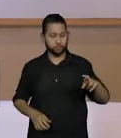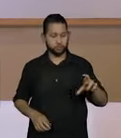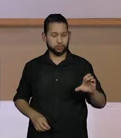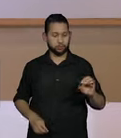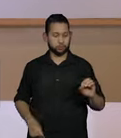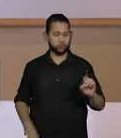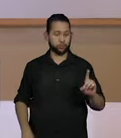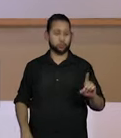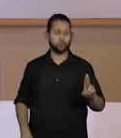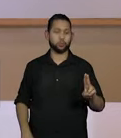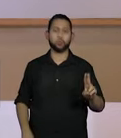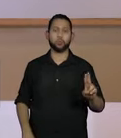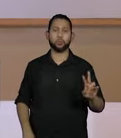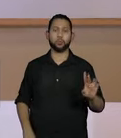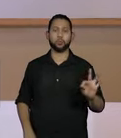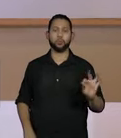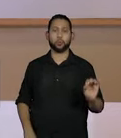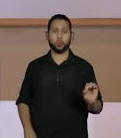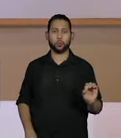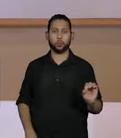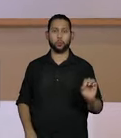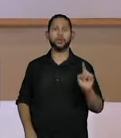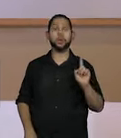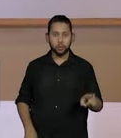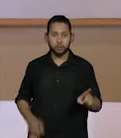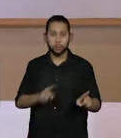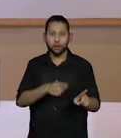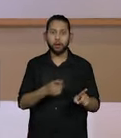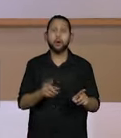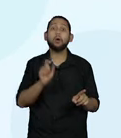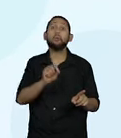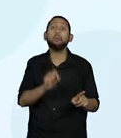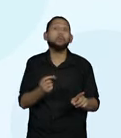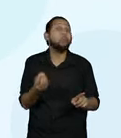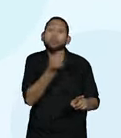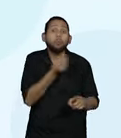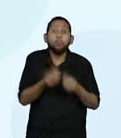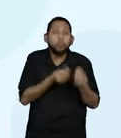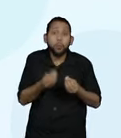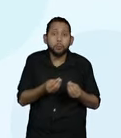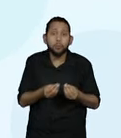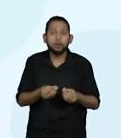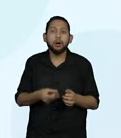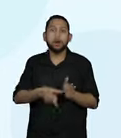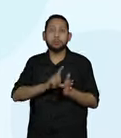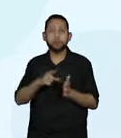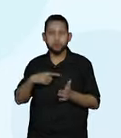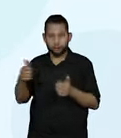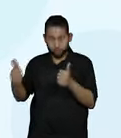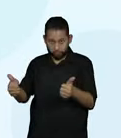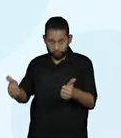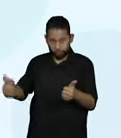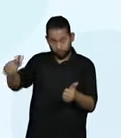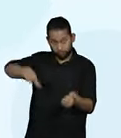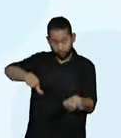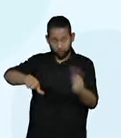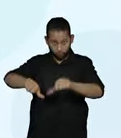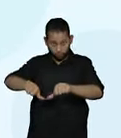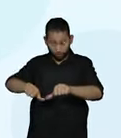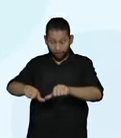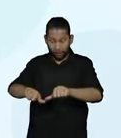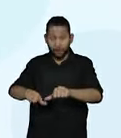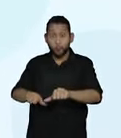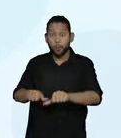isso houve uma reação química. Existe relação entre